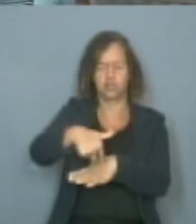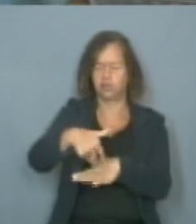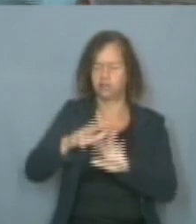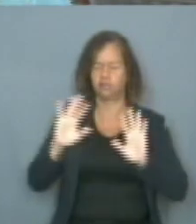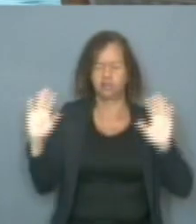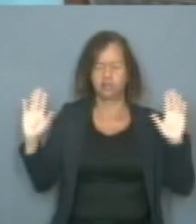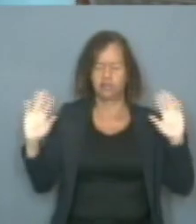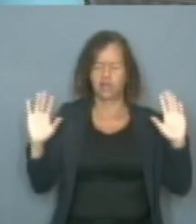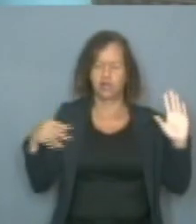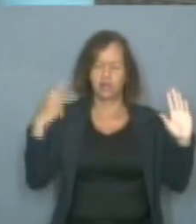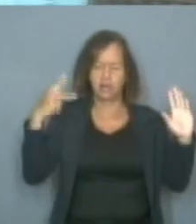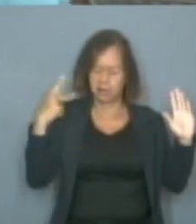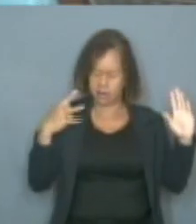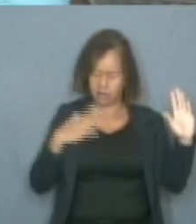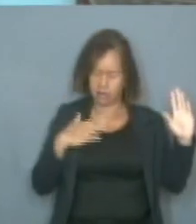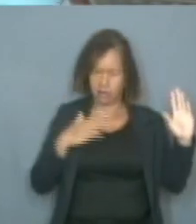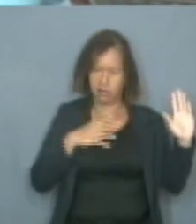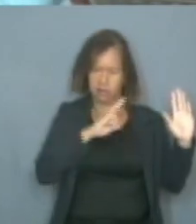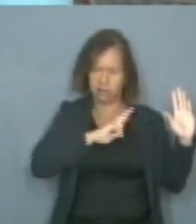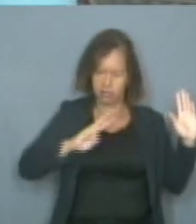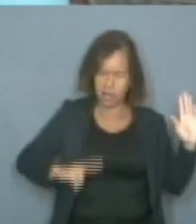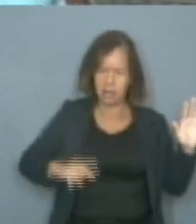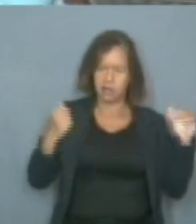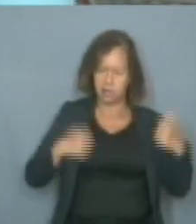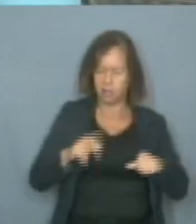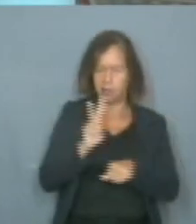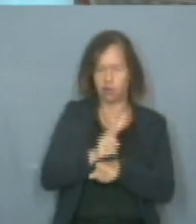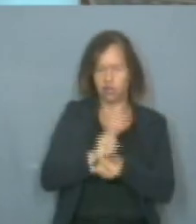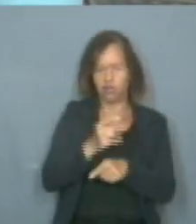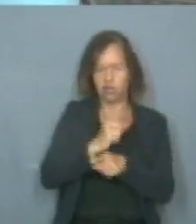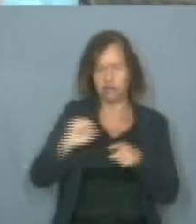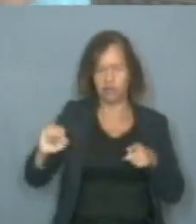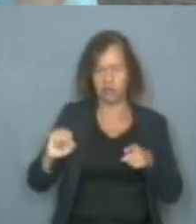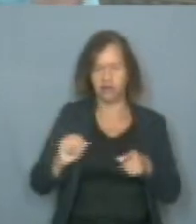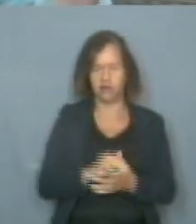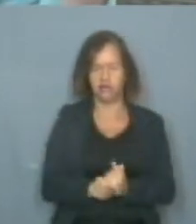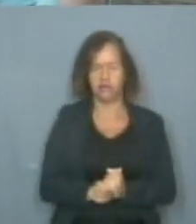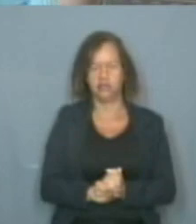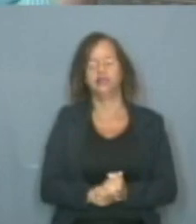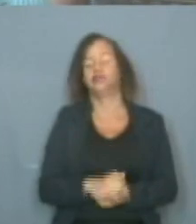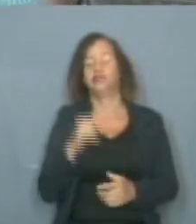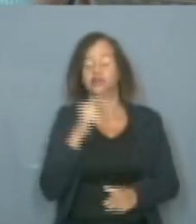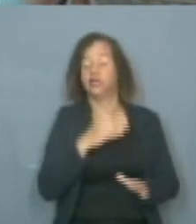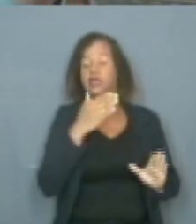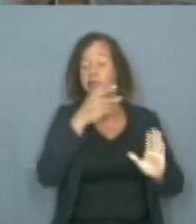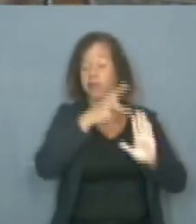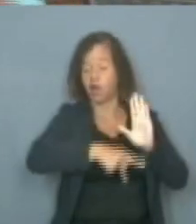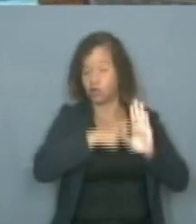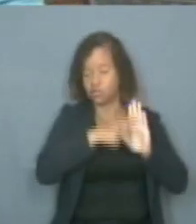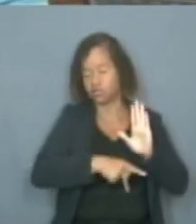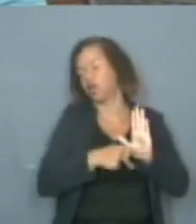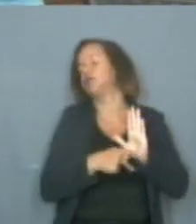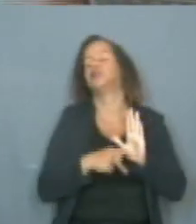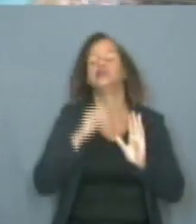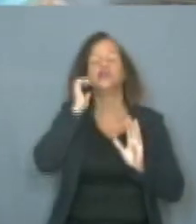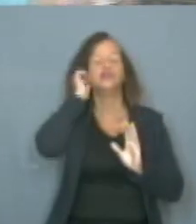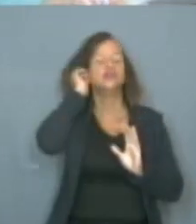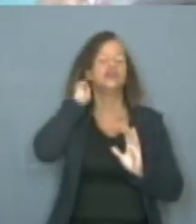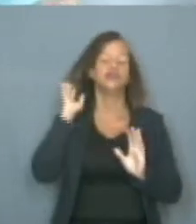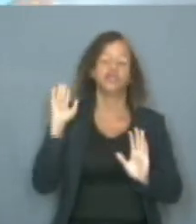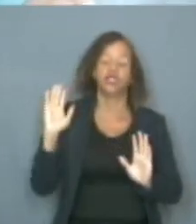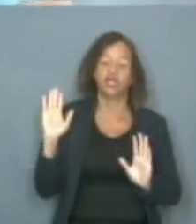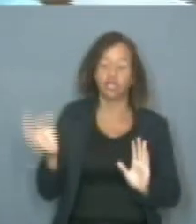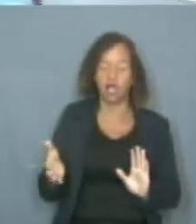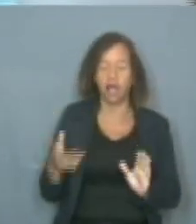atribuição enquanto parlamentar. O parlamento ele tem que ser protegido e defendido. Então, esse projeto, ele diz uma coisa que já